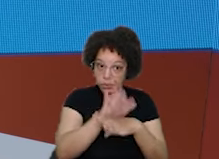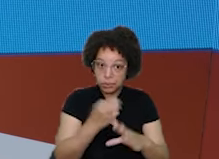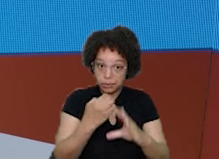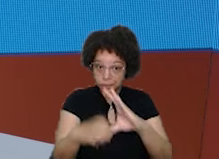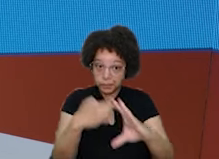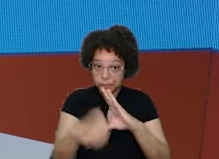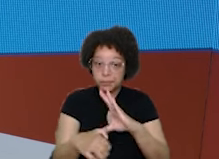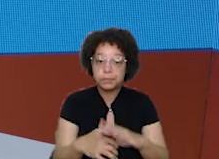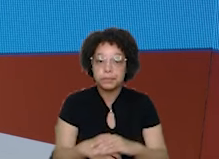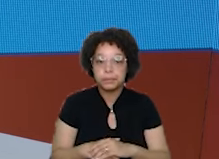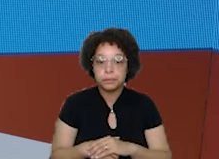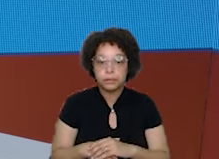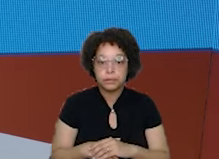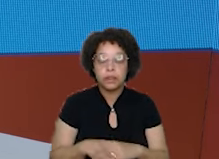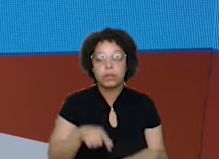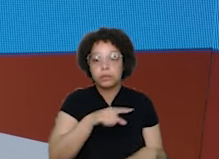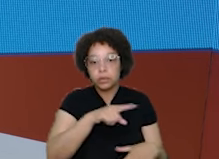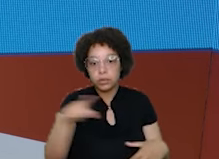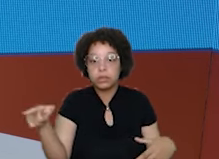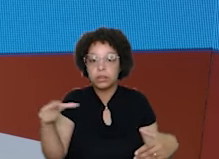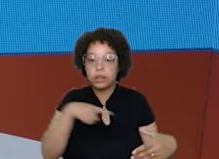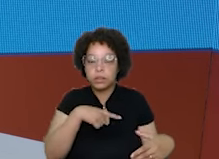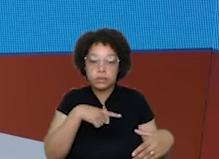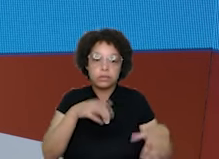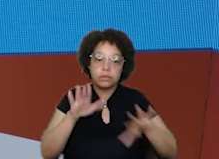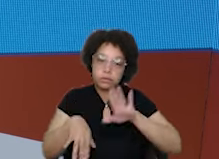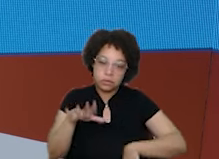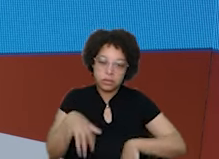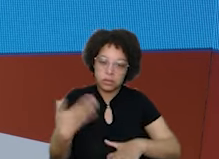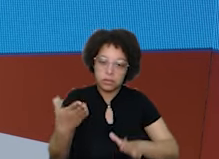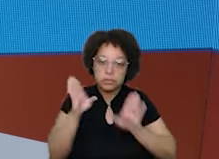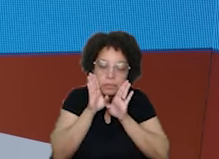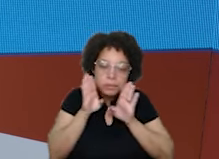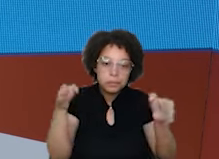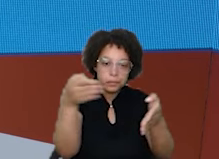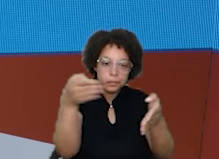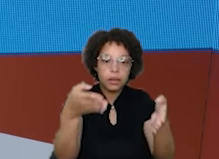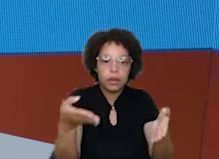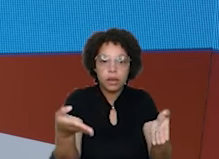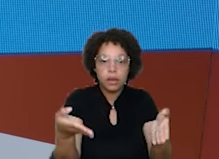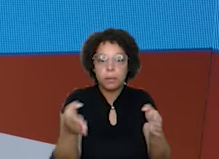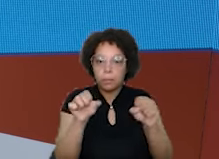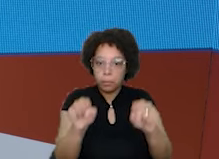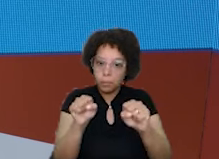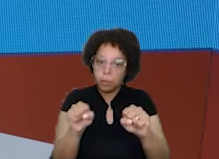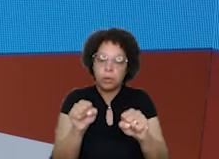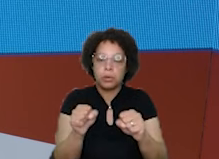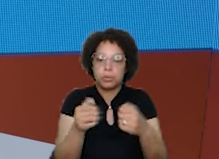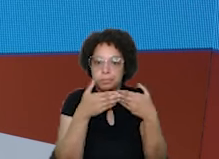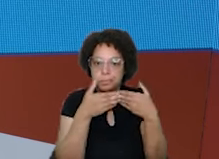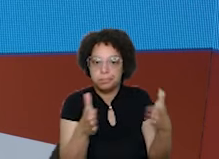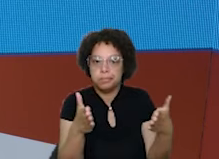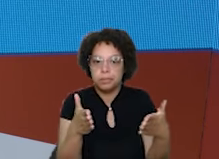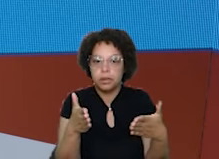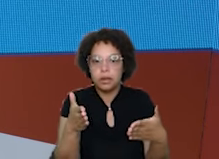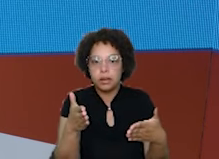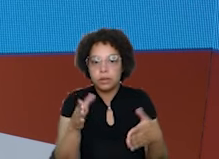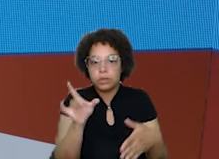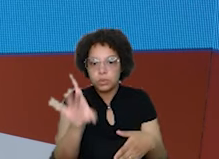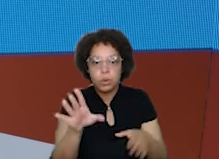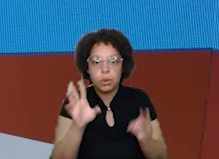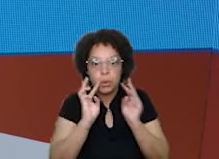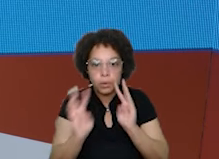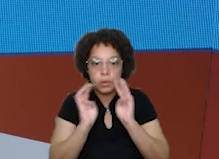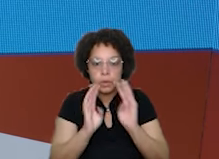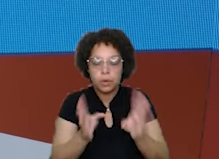relevante você fazer às vezes até de forma mais direcionada né ele pode ser uma porta de entrada não só pelo olhar de mail